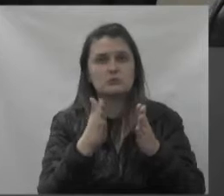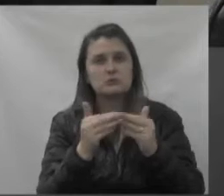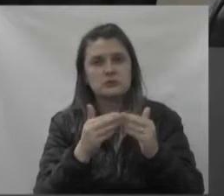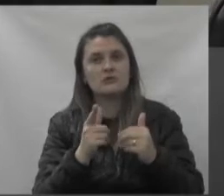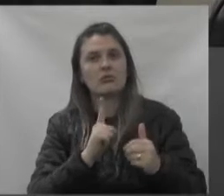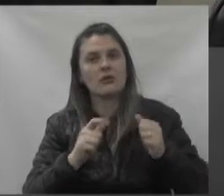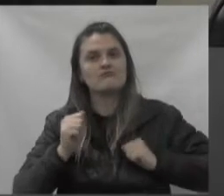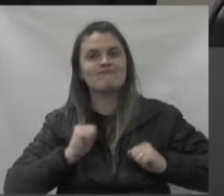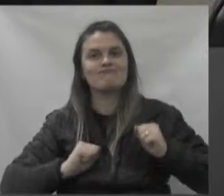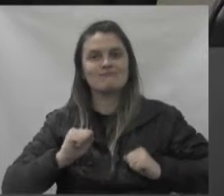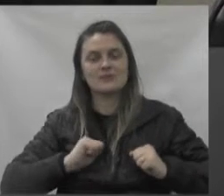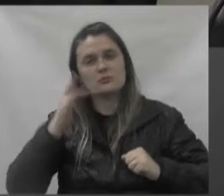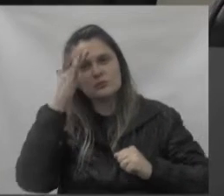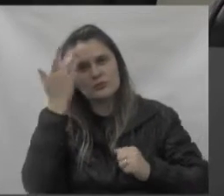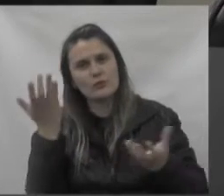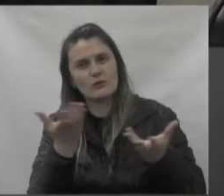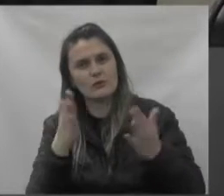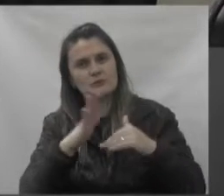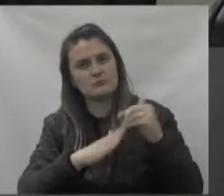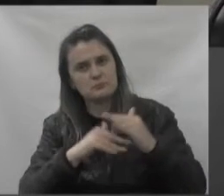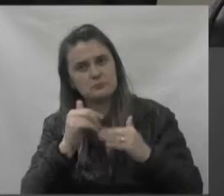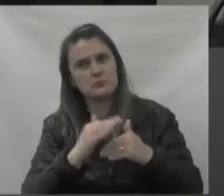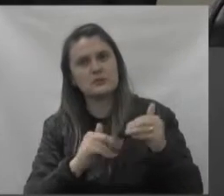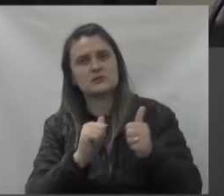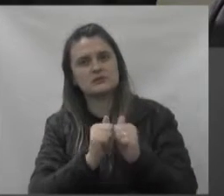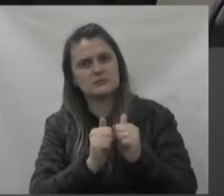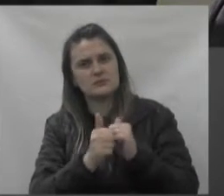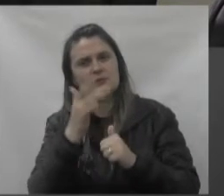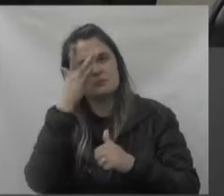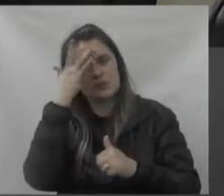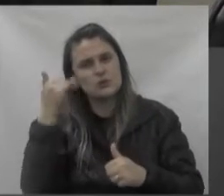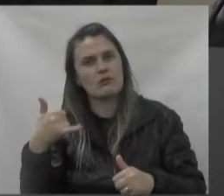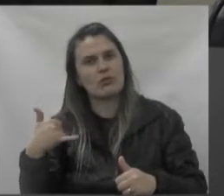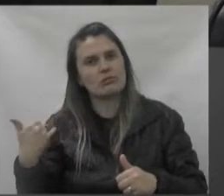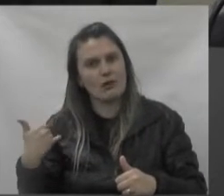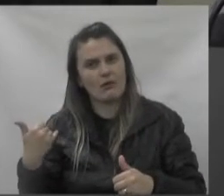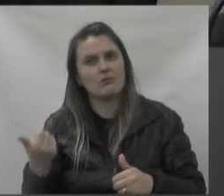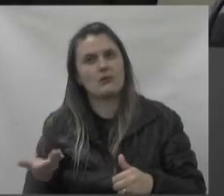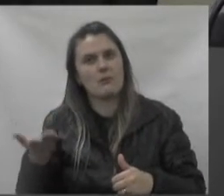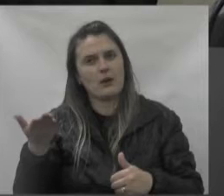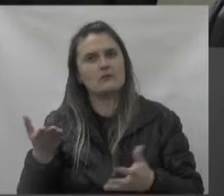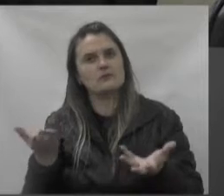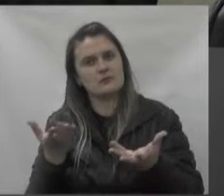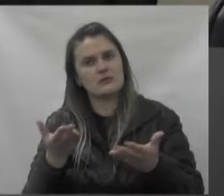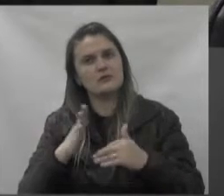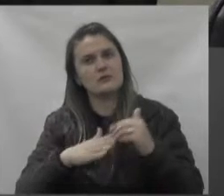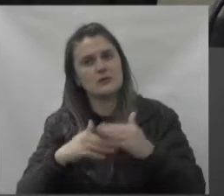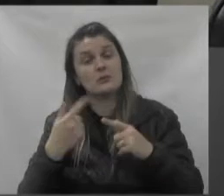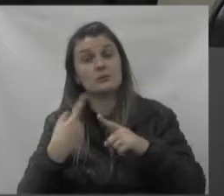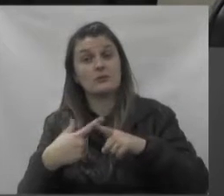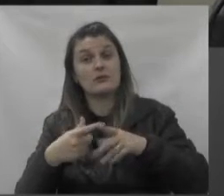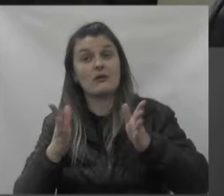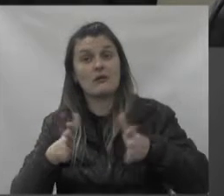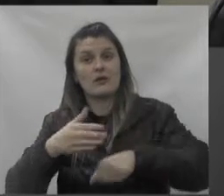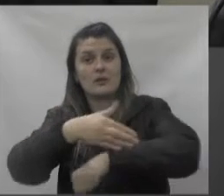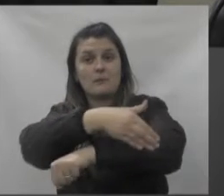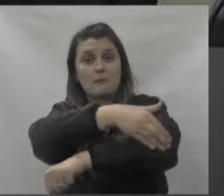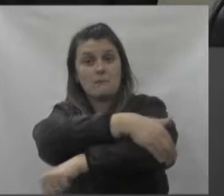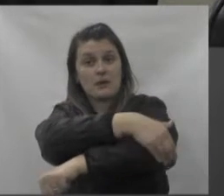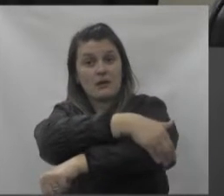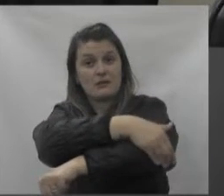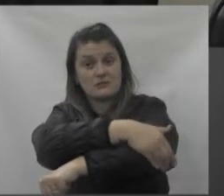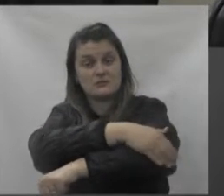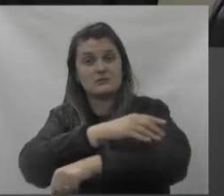grande, onde os idosos, as pessoas ali, podem fazer os seus exercícios, visto que nas praças, nos locais que tem a